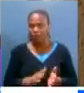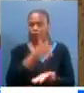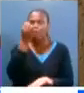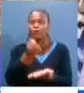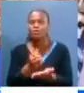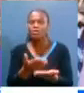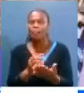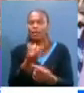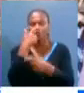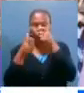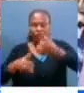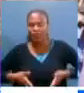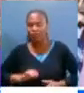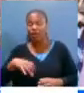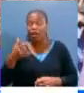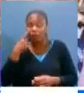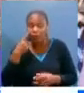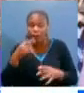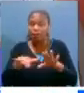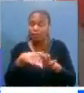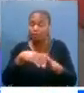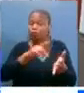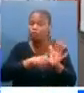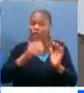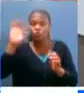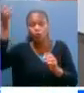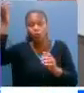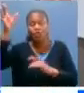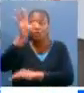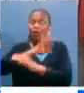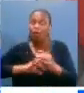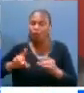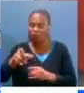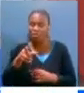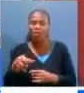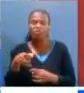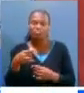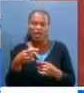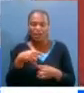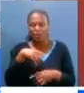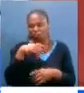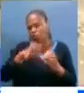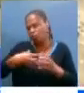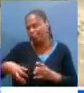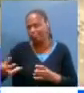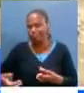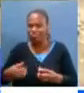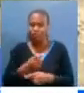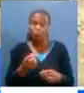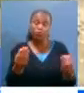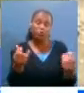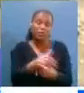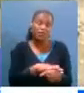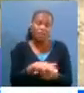vistos para os cabo-verdianos que tentam participar em projetos culturais na Europa ainda é uma dor de cabeça. Em